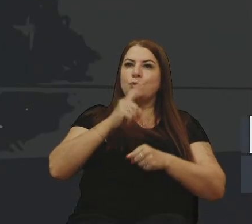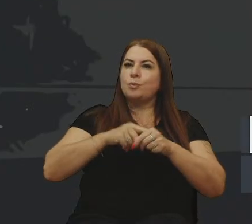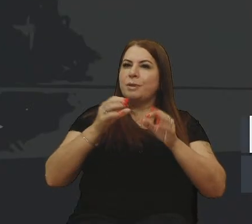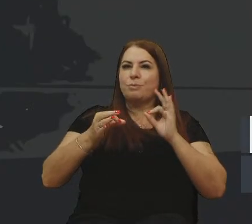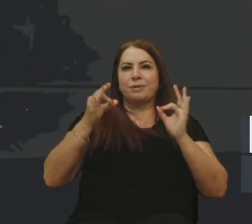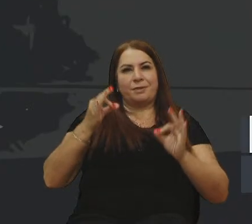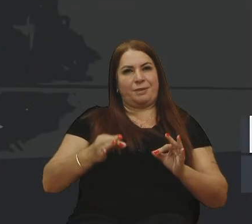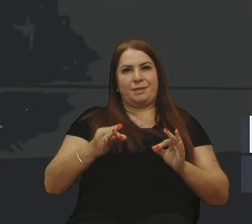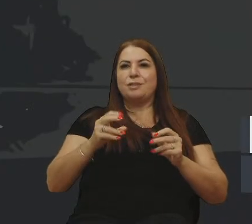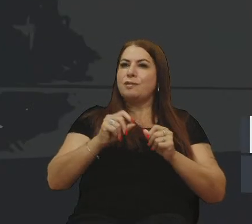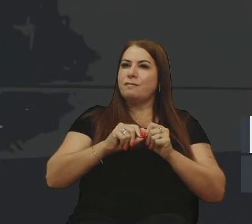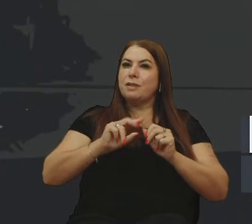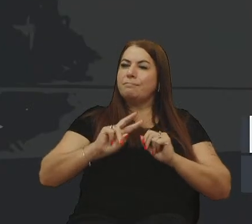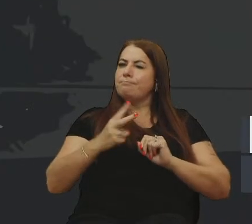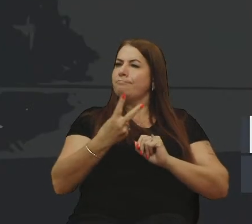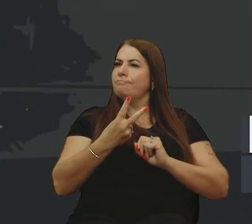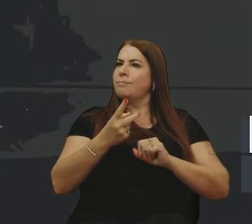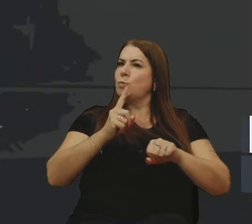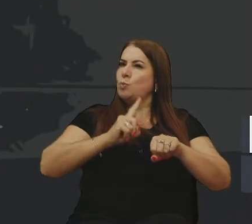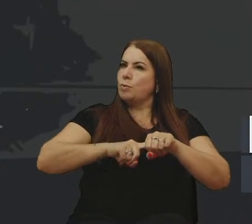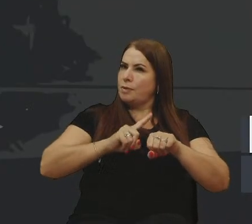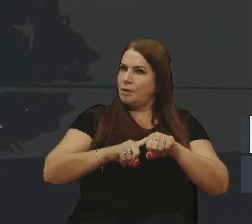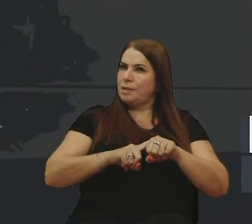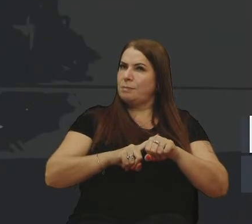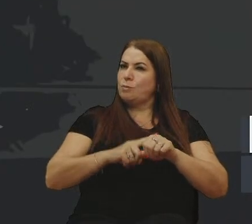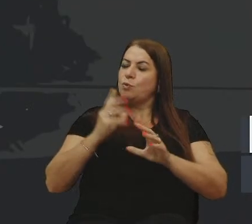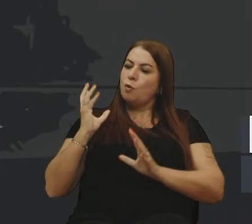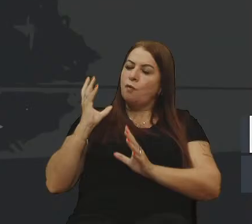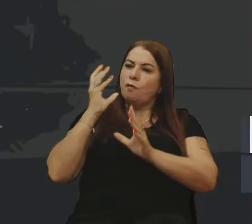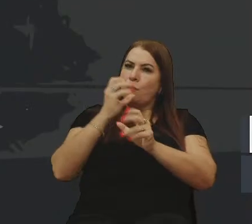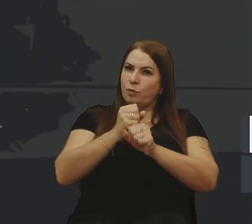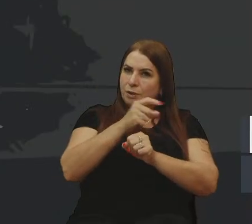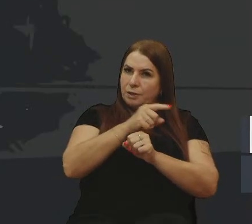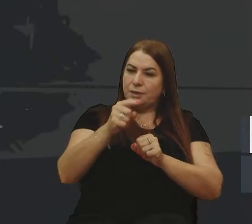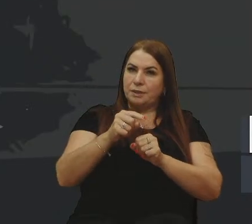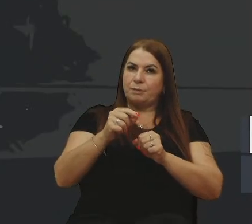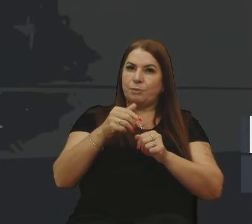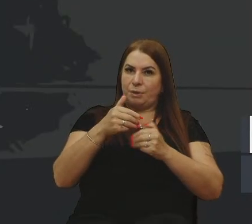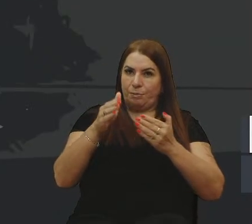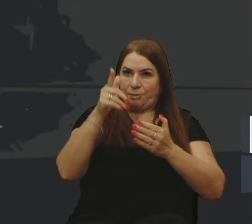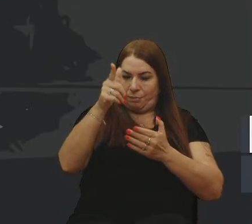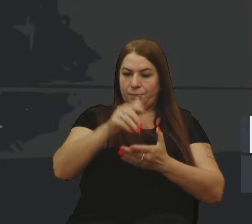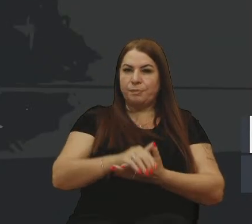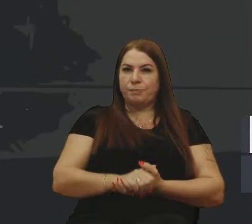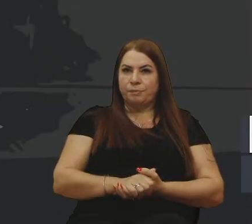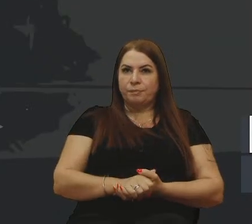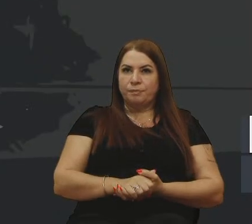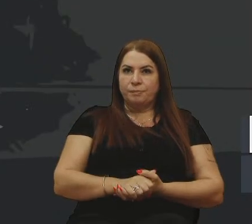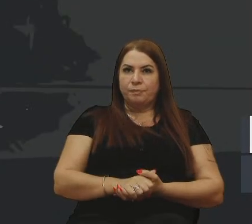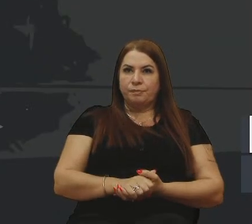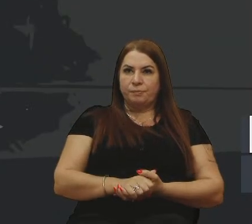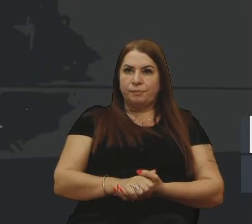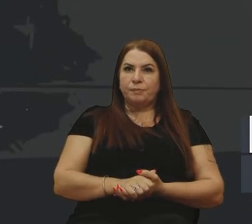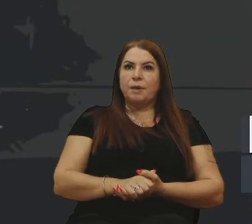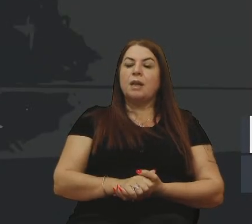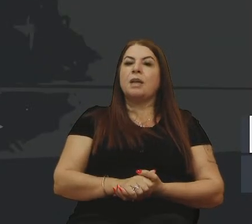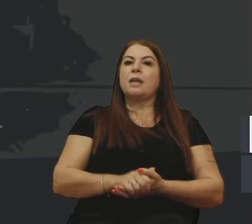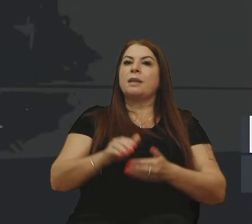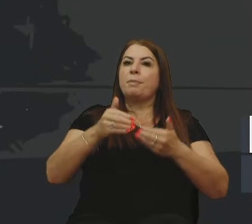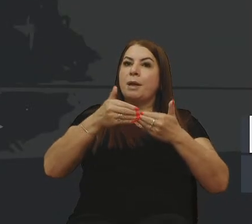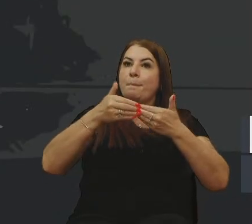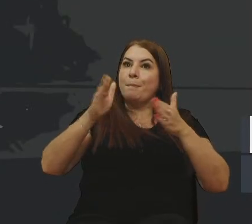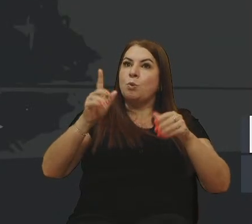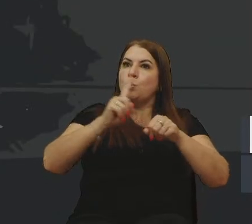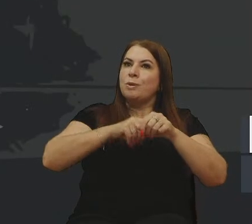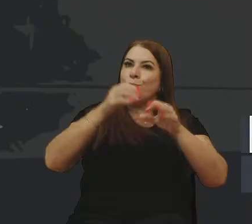ela faz a gente distorcer o tempo. Então, só recapitulando Tudo em Grãos. Abrimos, pode passar o slide. A gente abriu no